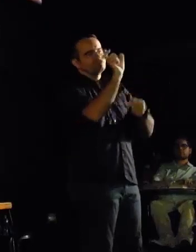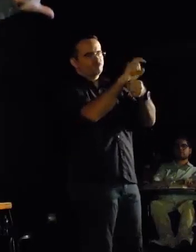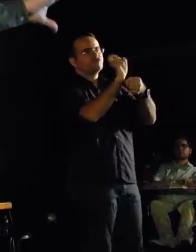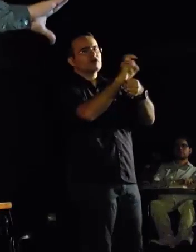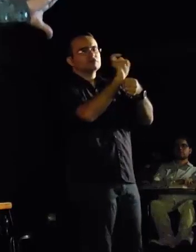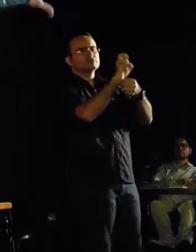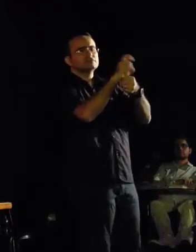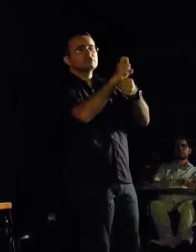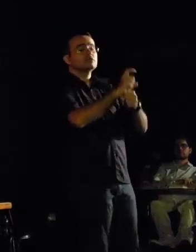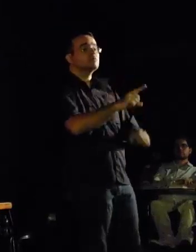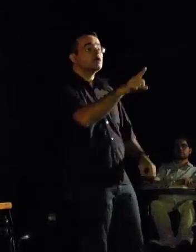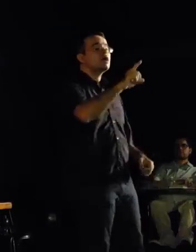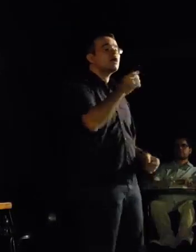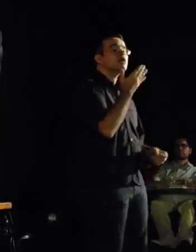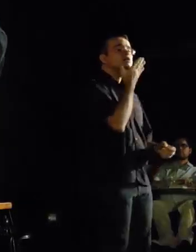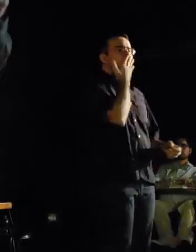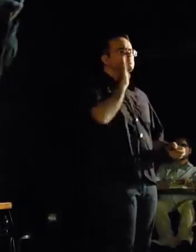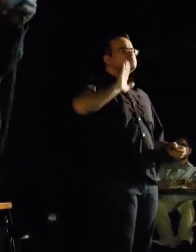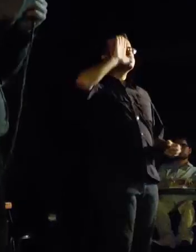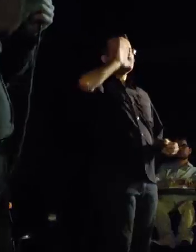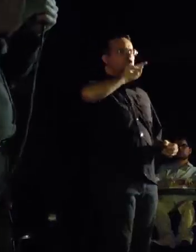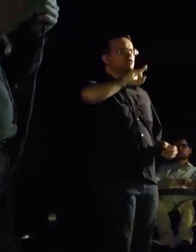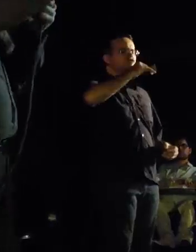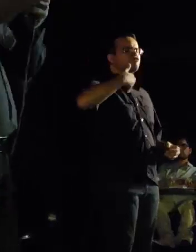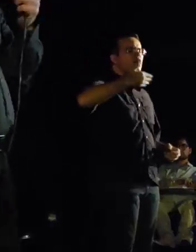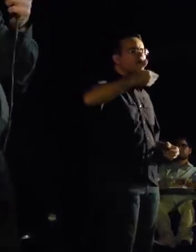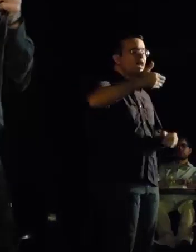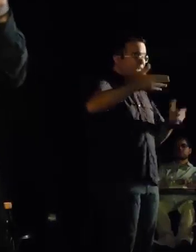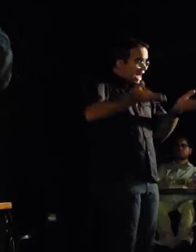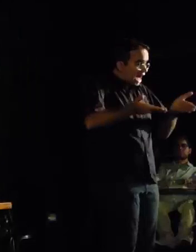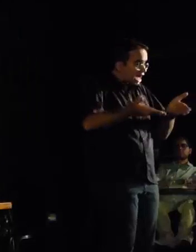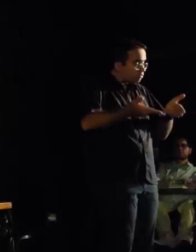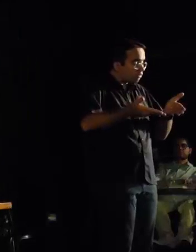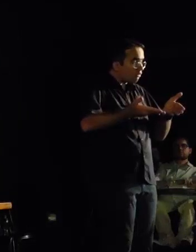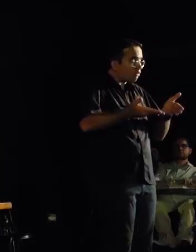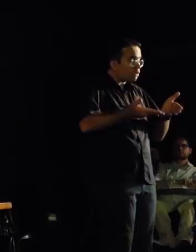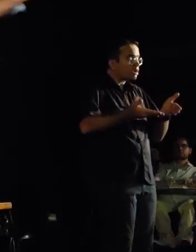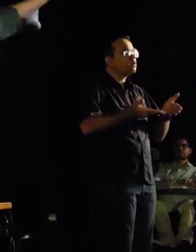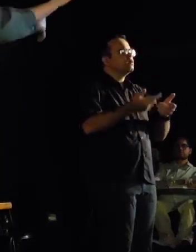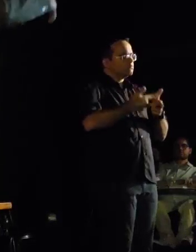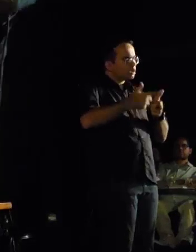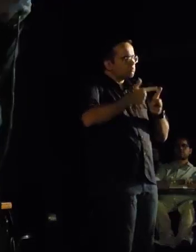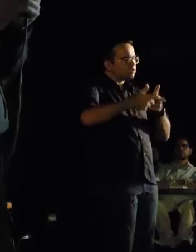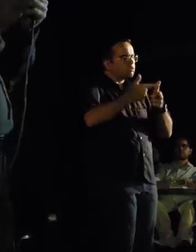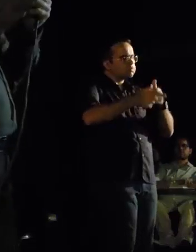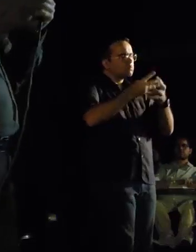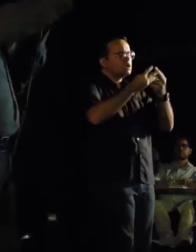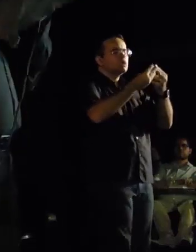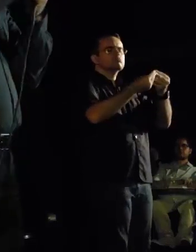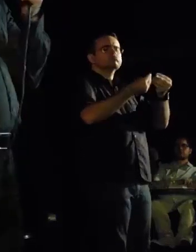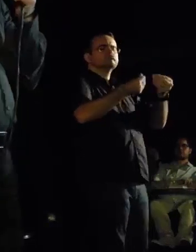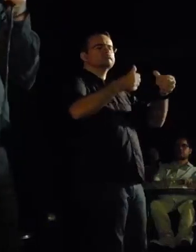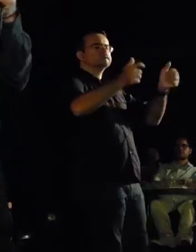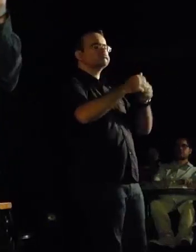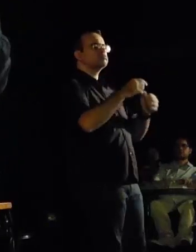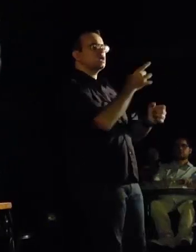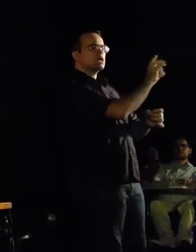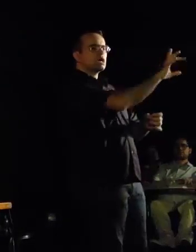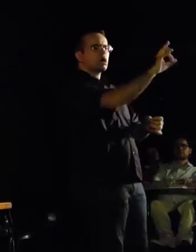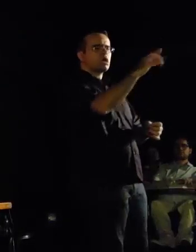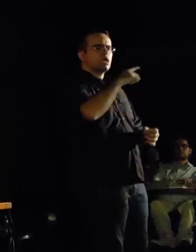prometendo um horizonte de calma armada, um horizonte pacífico